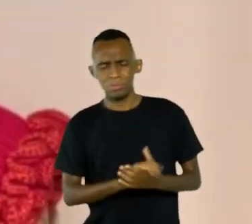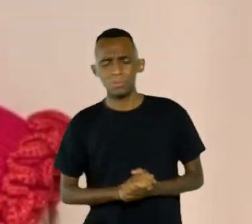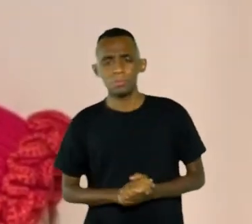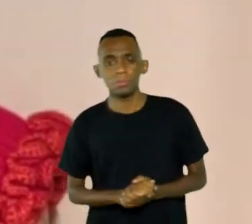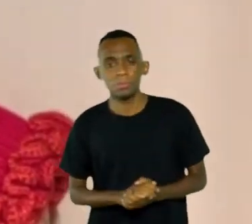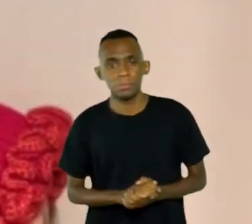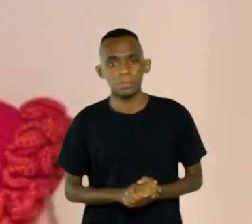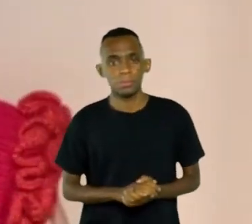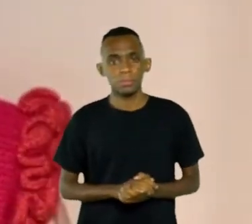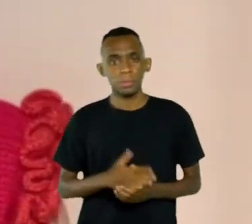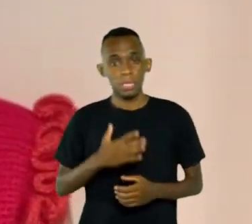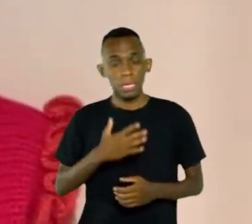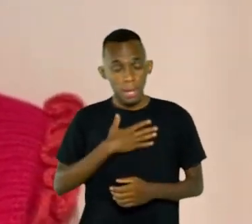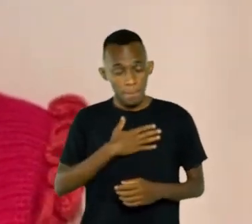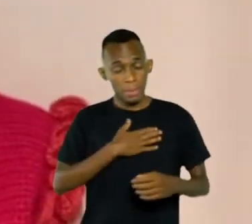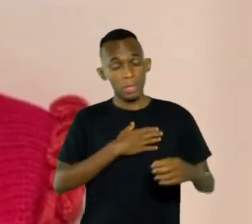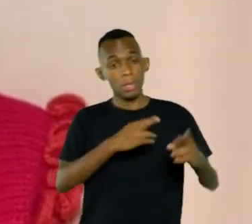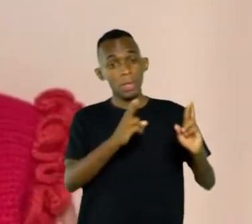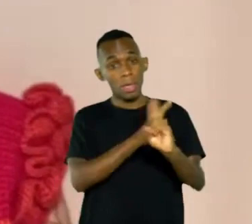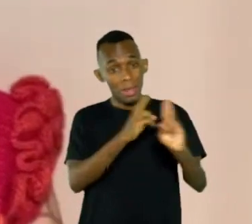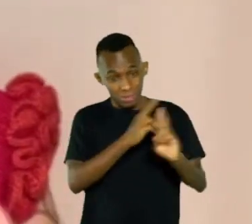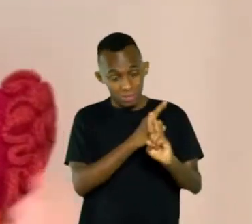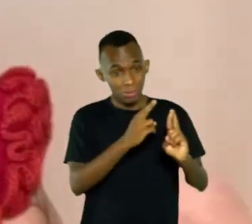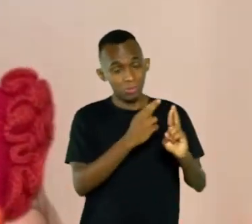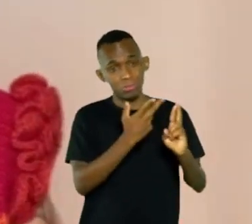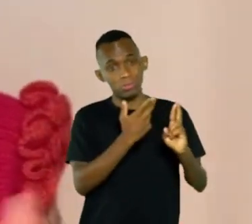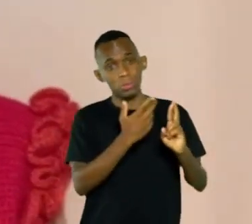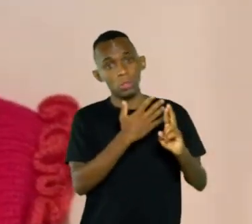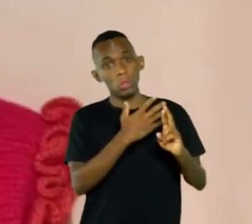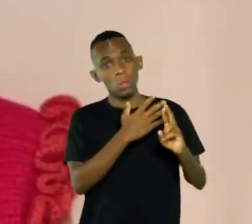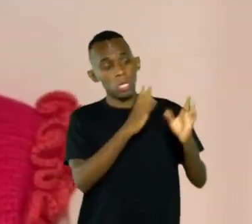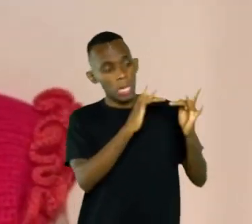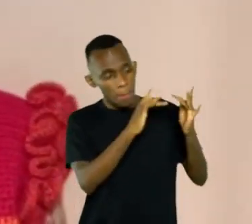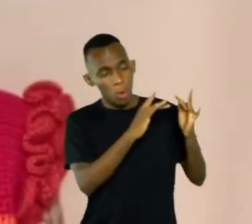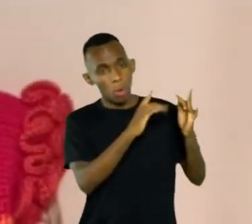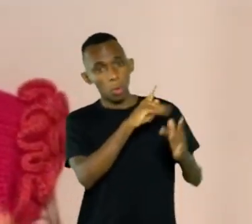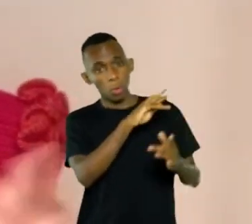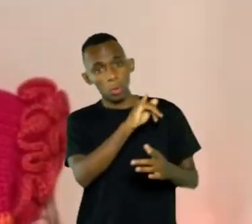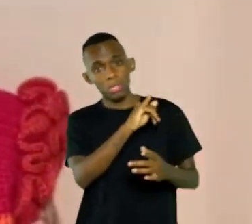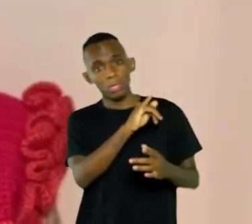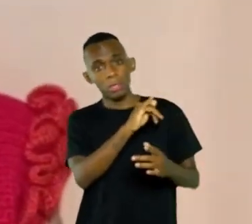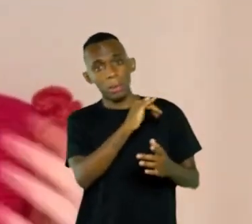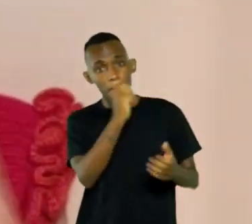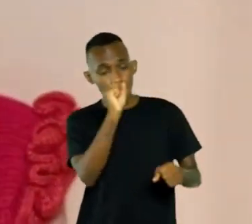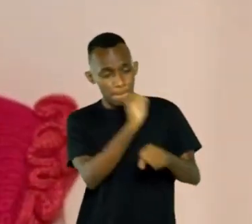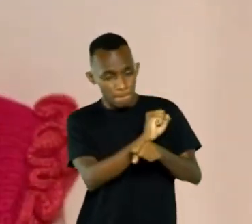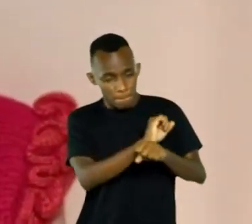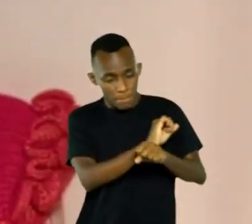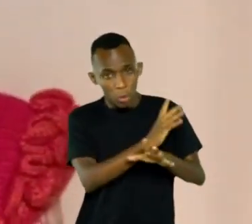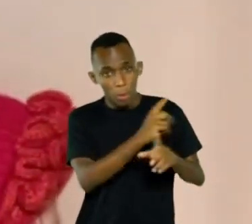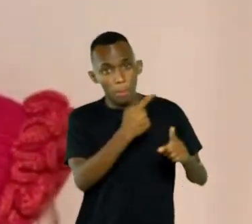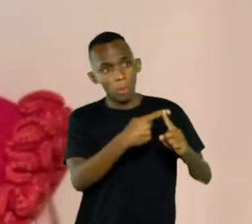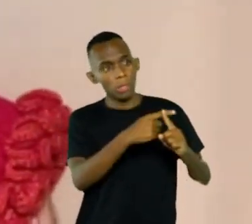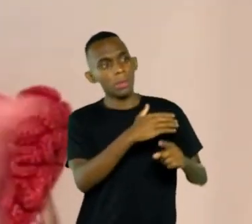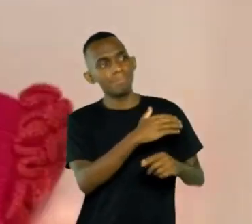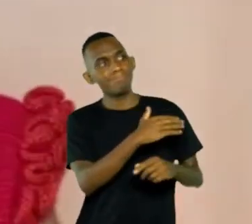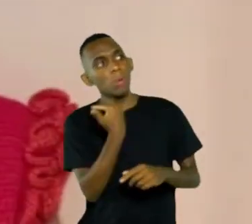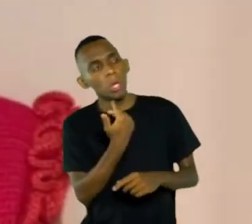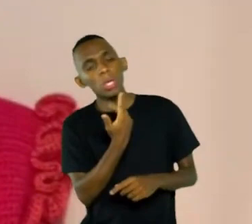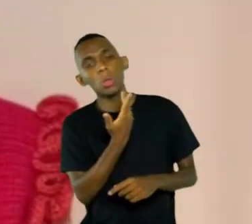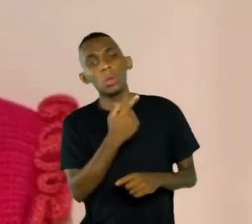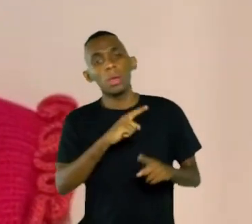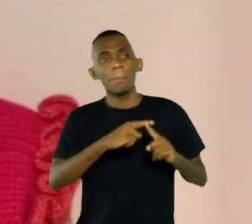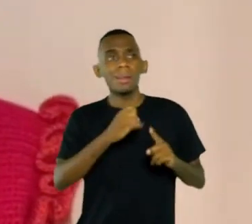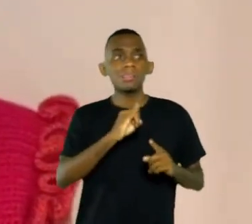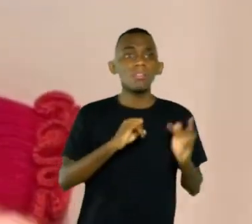A minha relação com o Gui teve um fim porque o Gui morreu. Se o Gui tivesse aqui hoje, não sei se a gente estaria junto, pode ser que sim, pode ser que